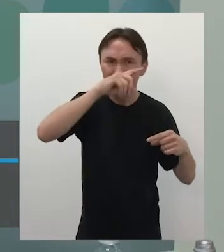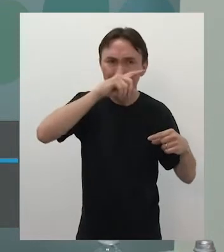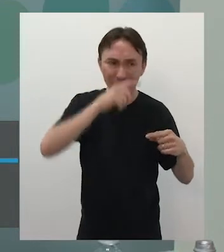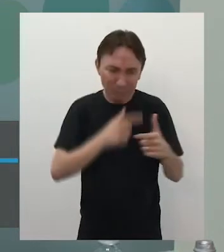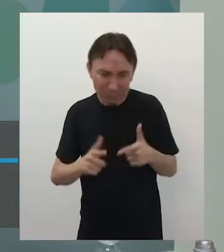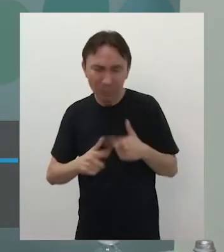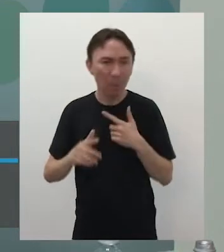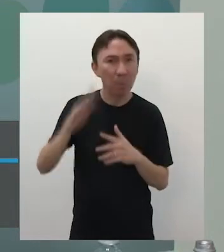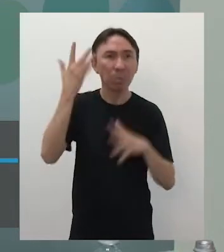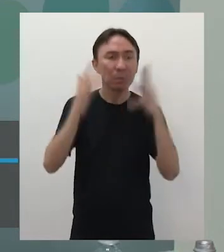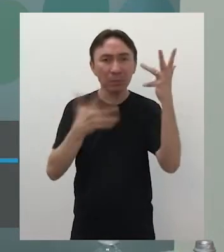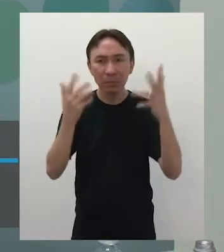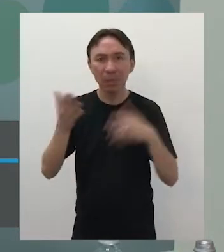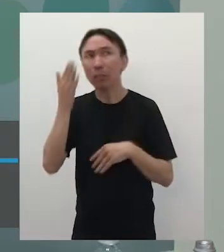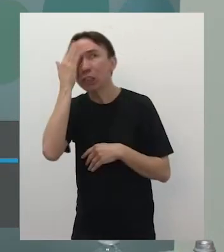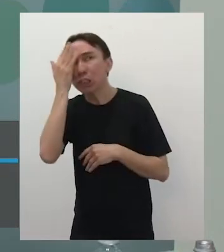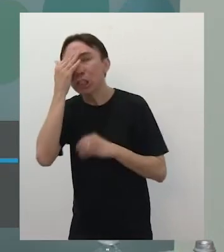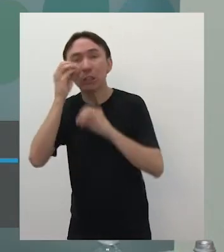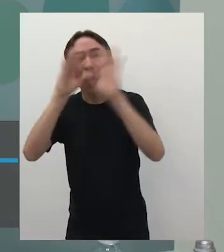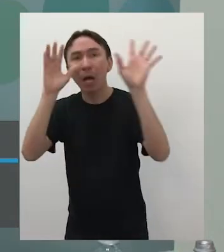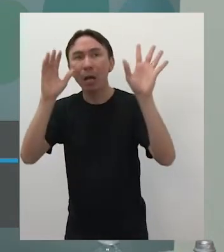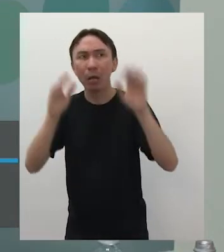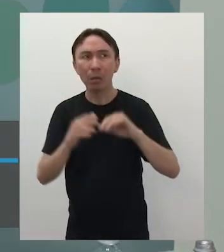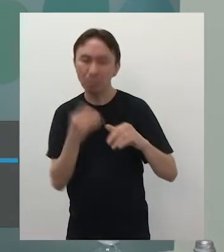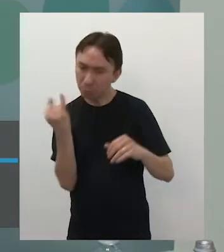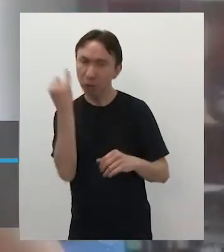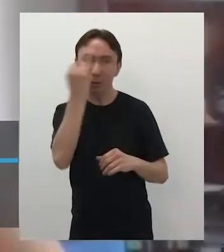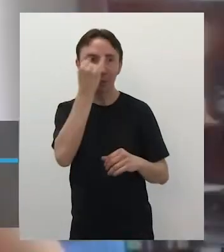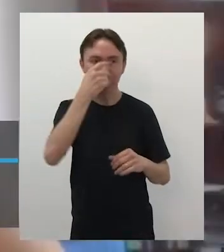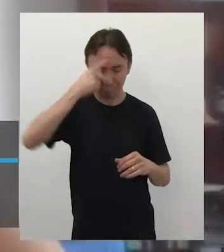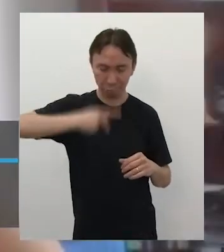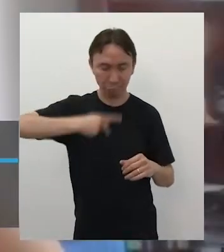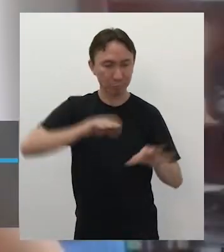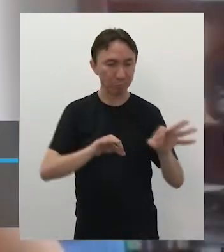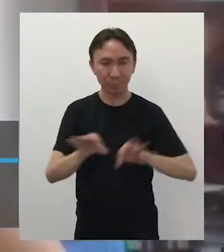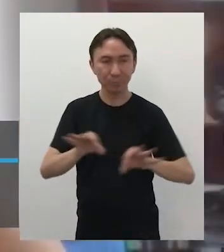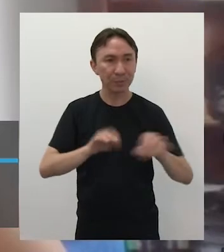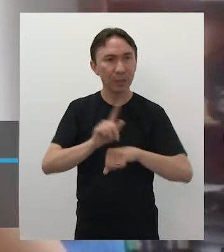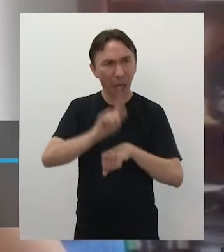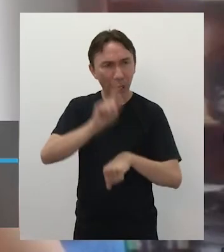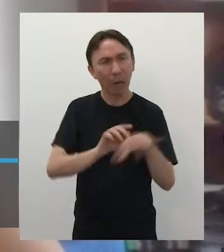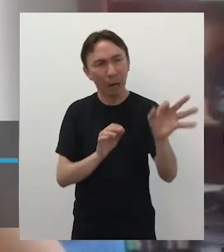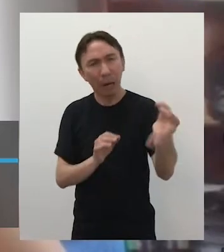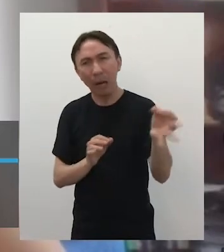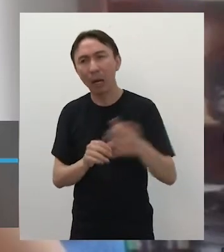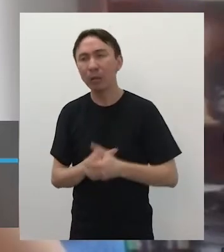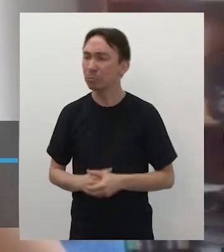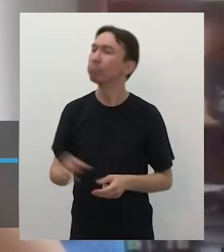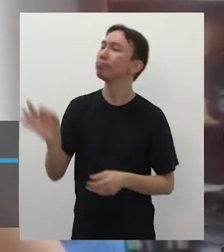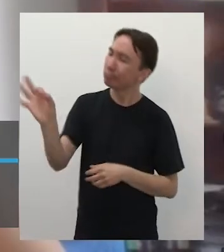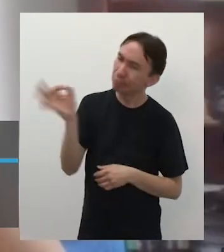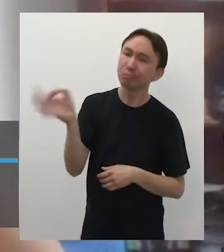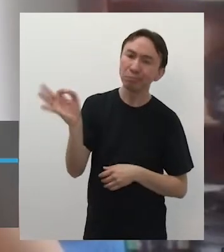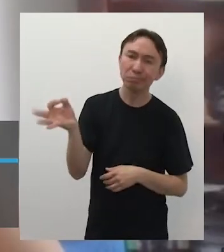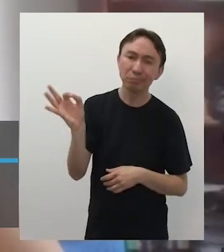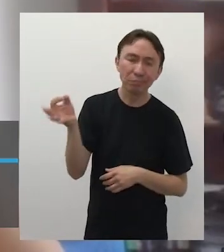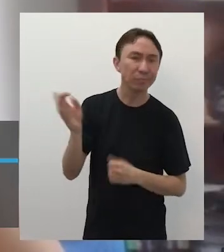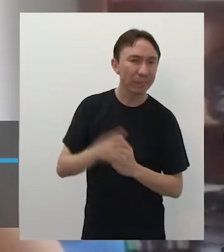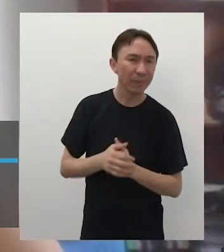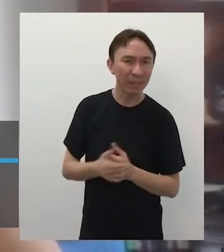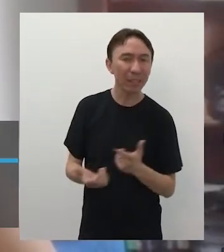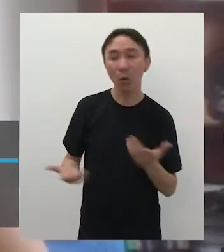vai deixar a gente aí para se despedir, mas é um pouquinho só, viu, Ana? Porque, como bem organizada, eu